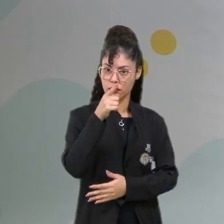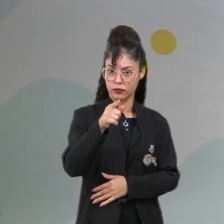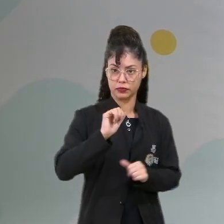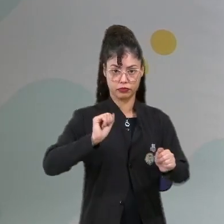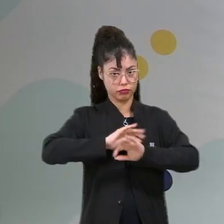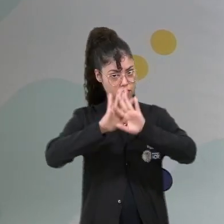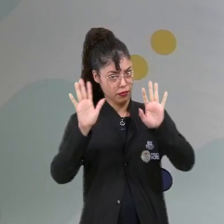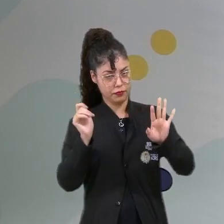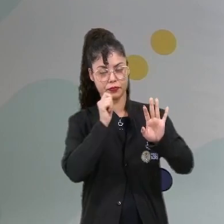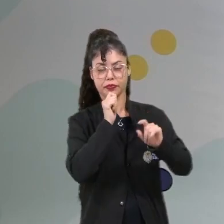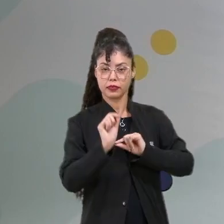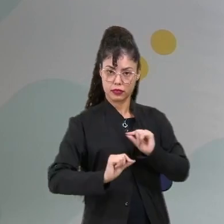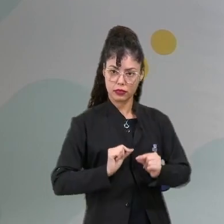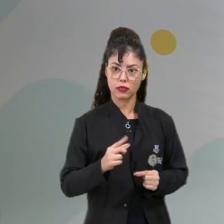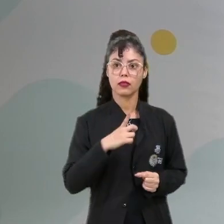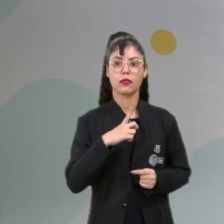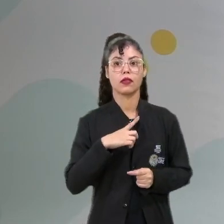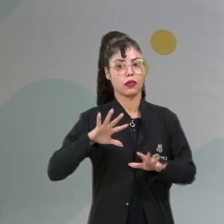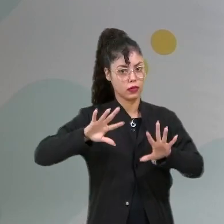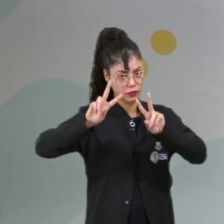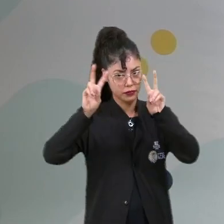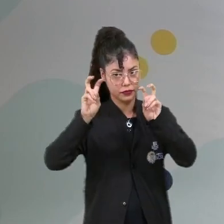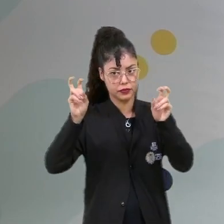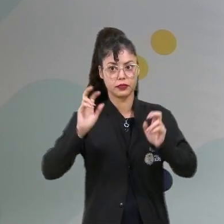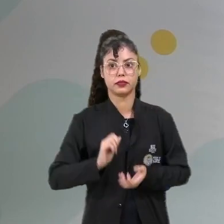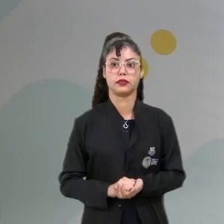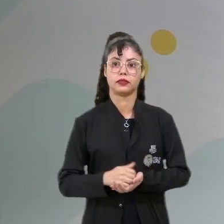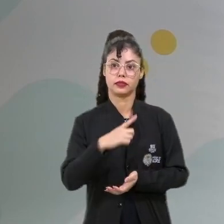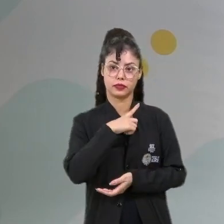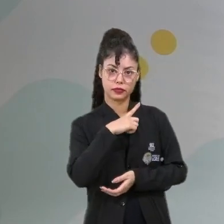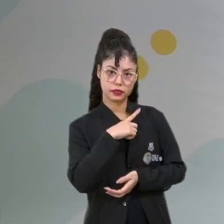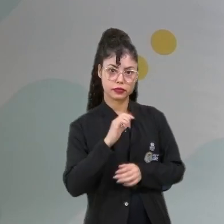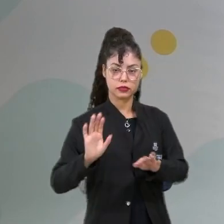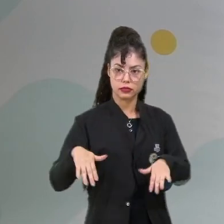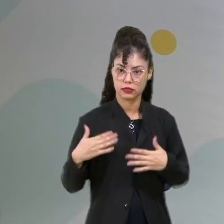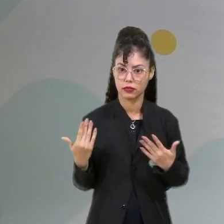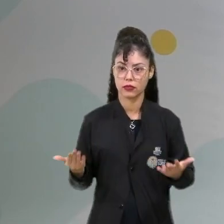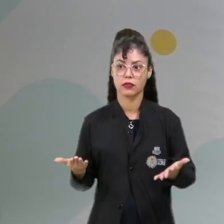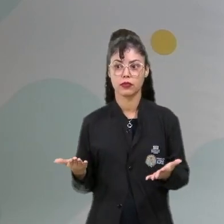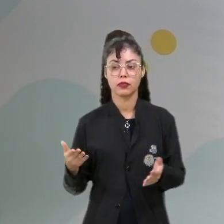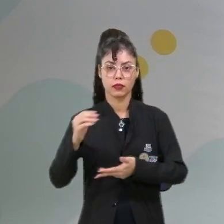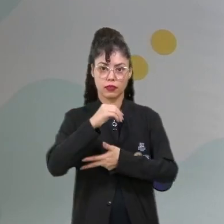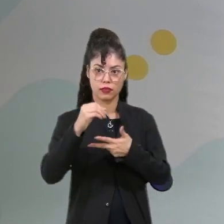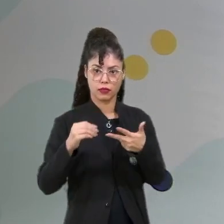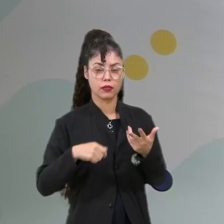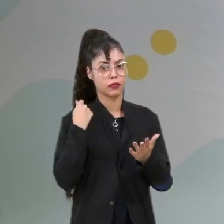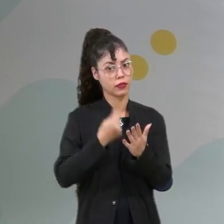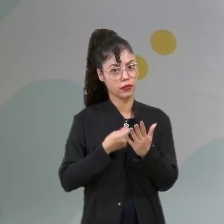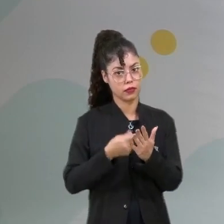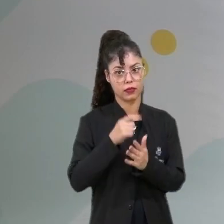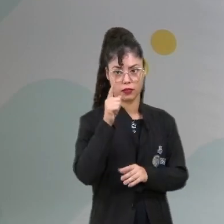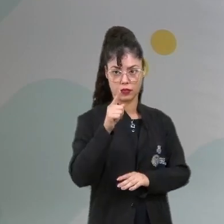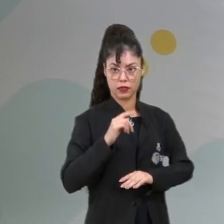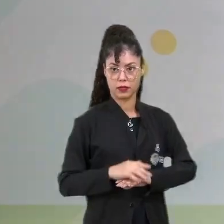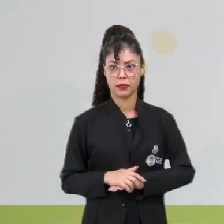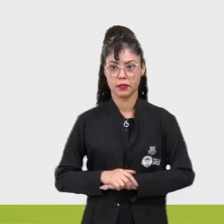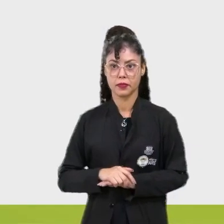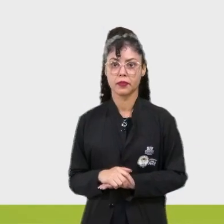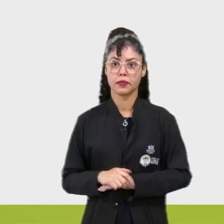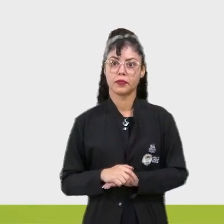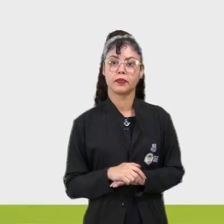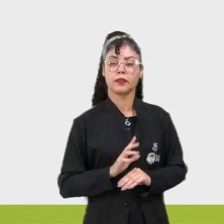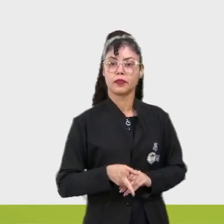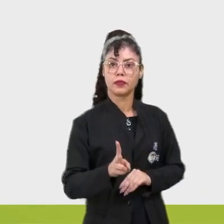é claro, né, que você vai ter que abordar sobre o tema a qual o Enem está exigindo de você, tá? Então,